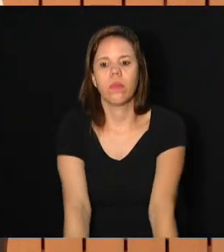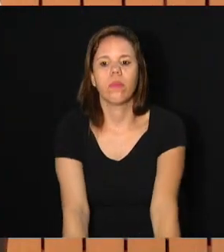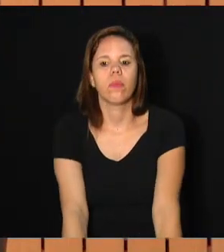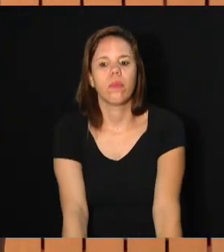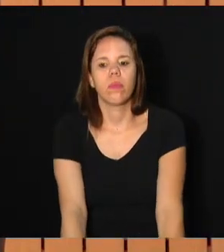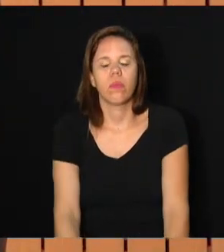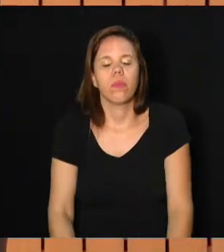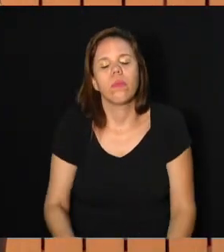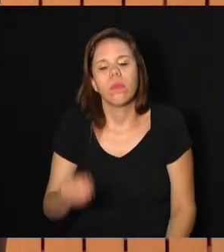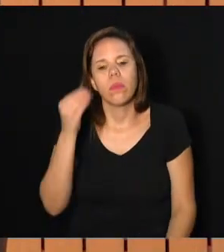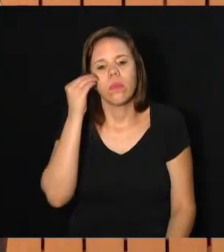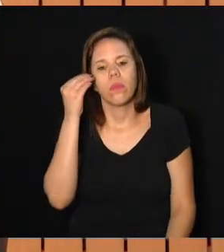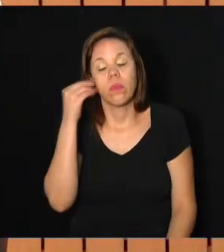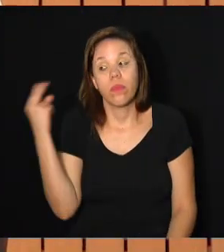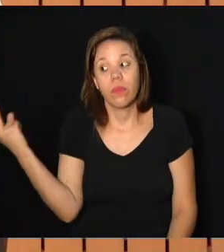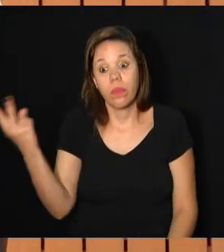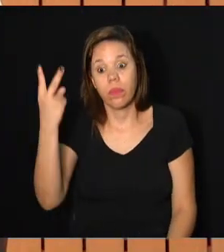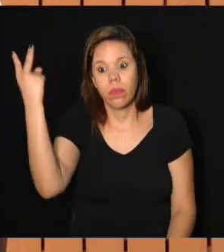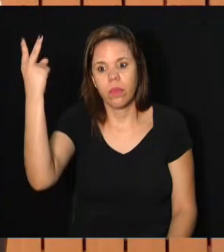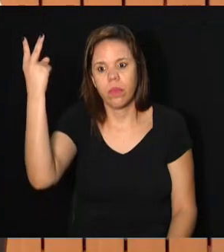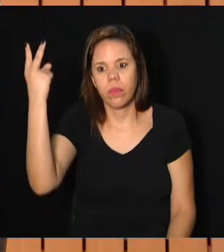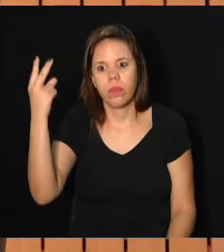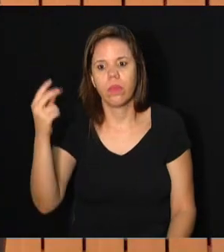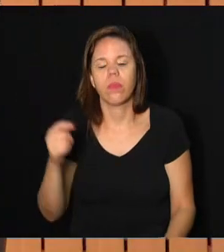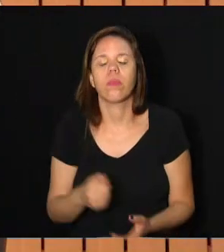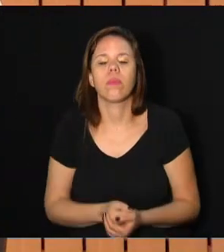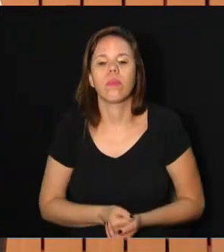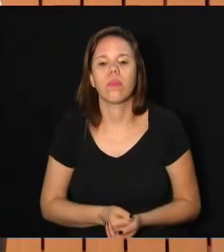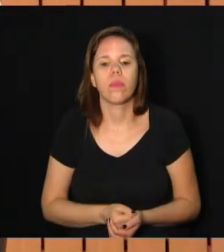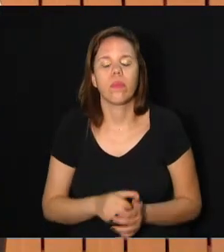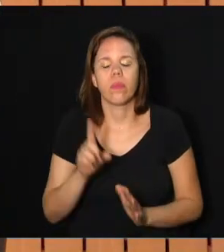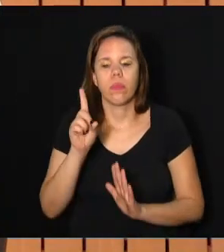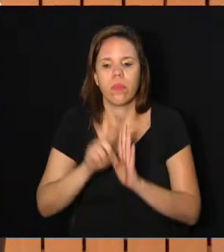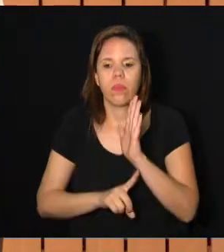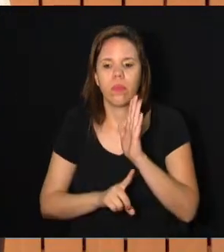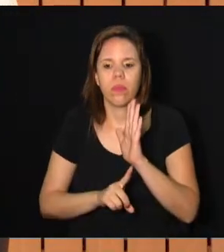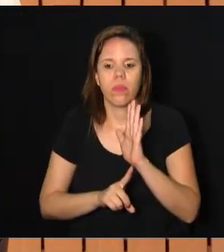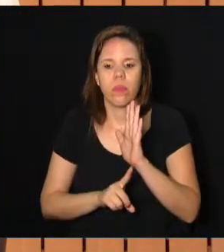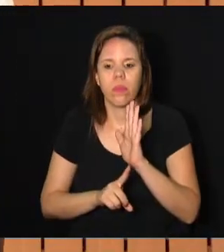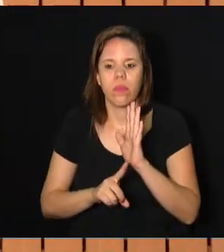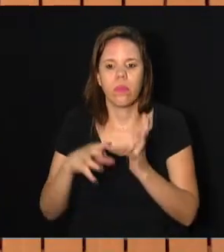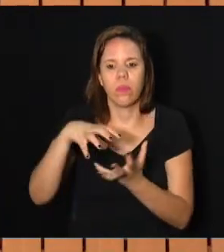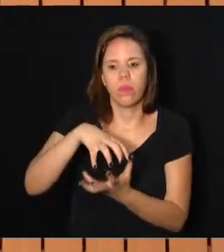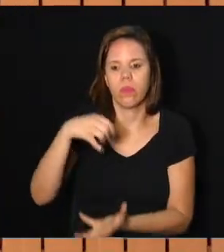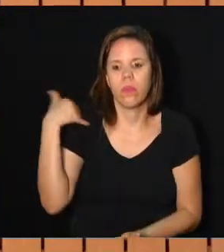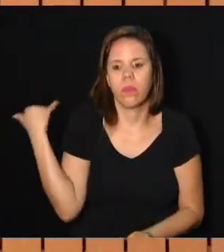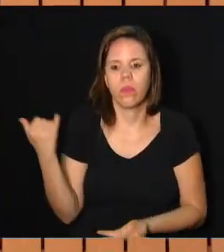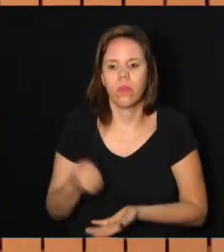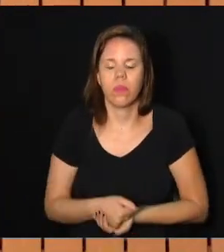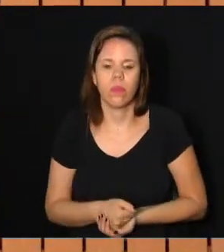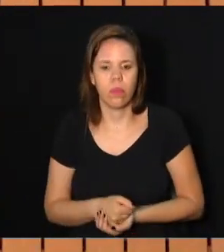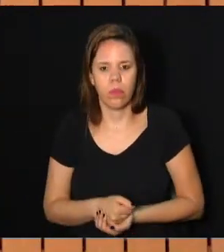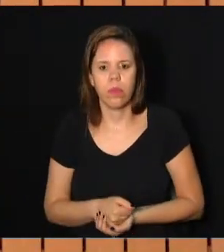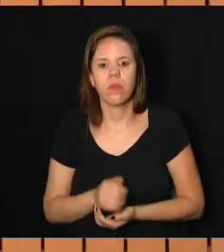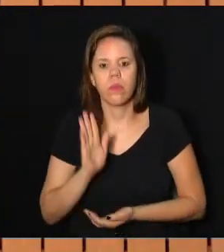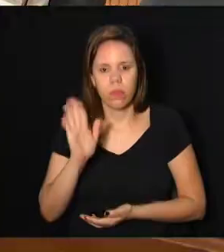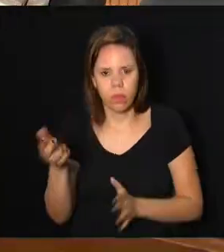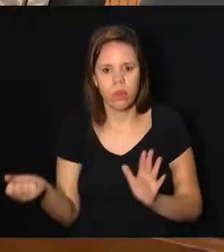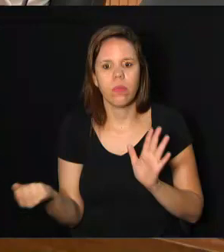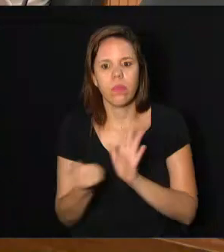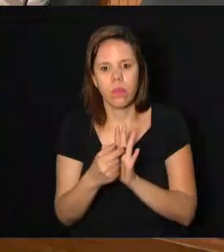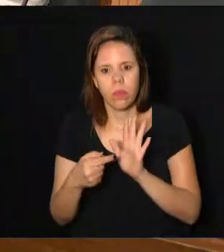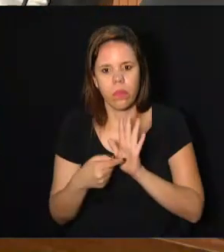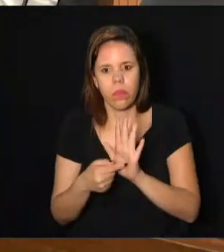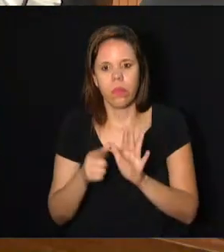numa tentativa aí de valorizar a questão dos direitos da pessoa idosa. Então, fica já registrado, então,